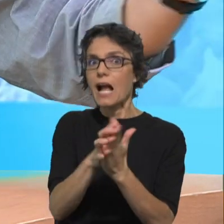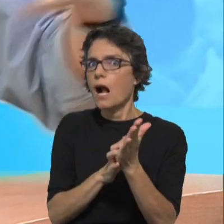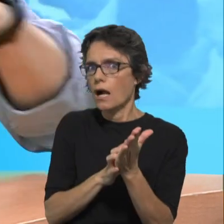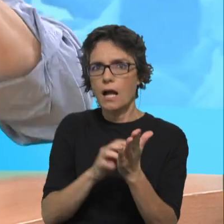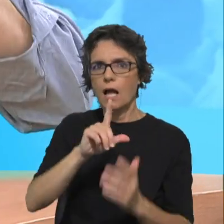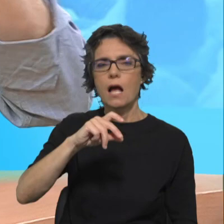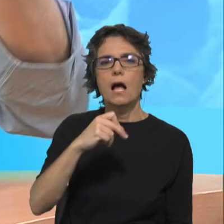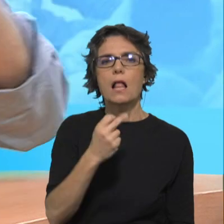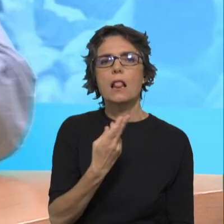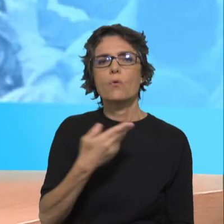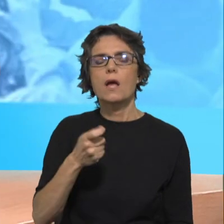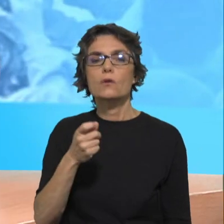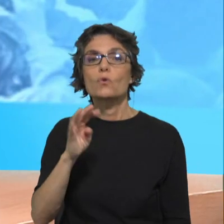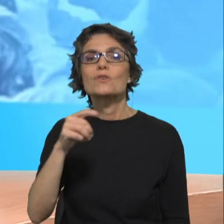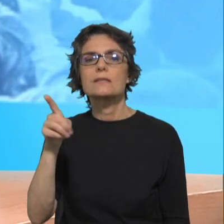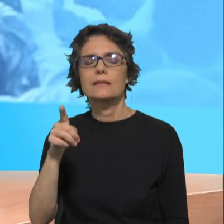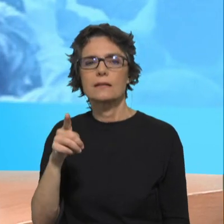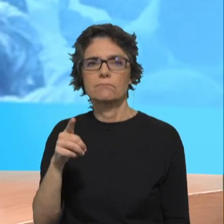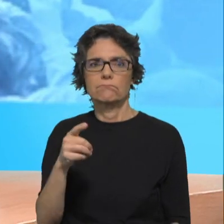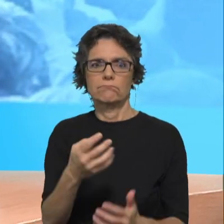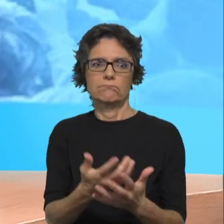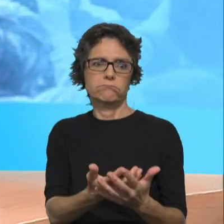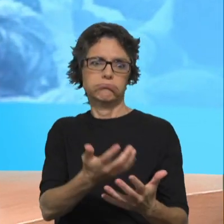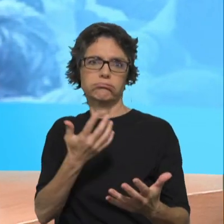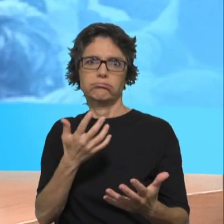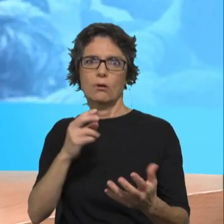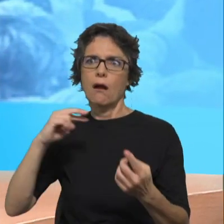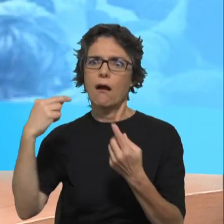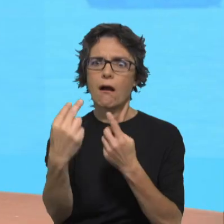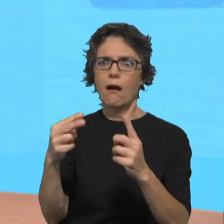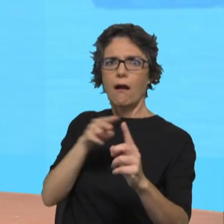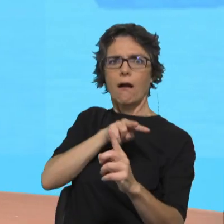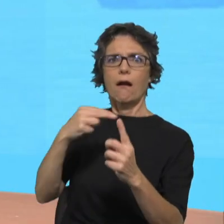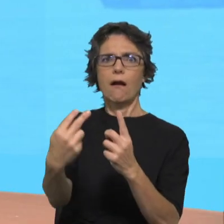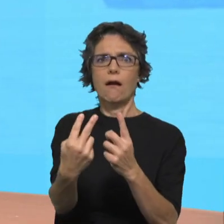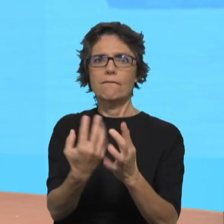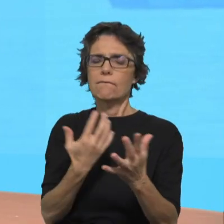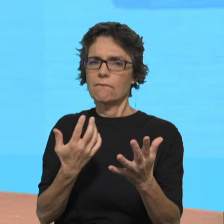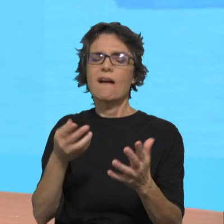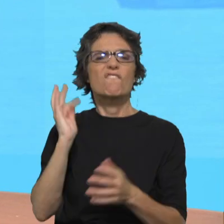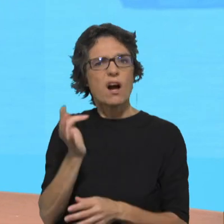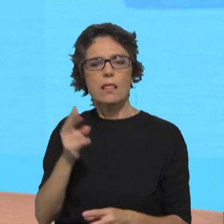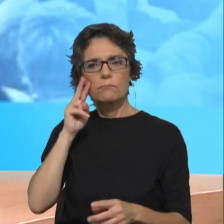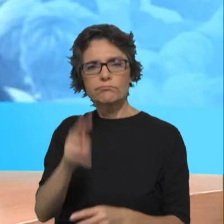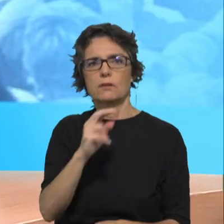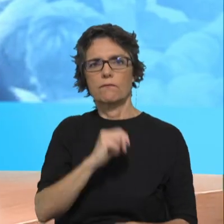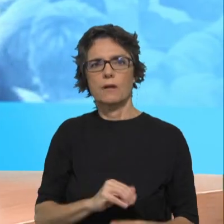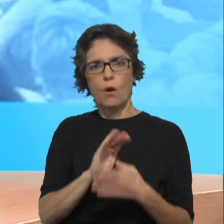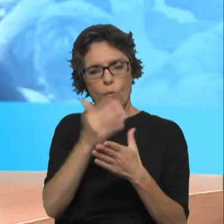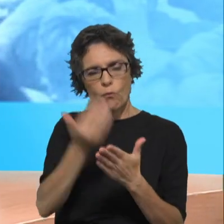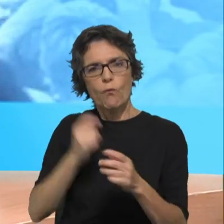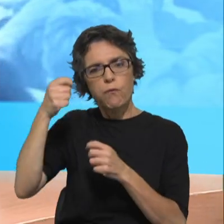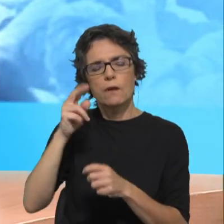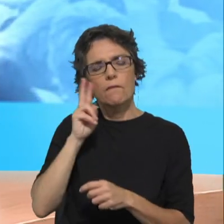imenso horizonte e convoca-nos a todos para olhar para esta questão. Fica esse desafio também para muito passar pela carta, não é? Ver a carta. Ler a